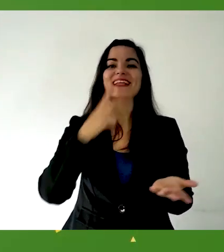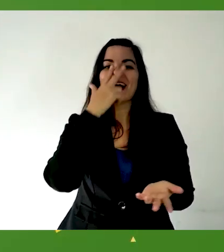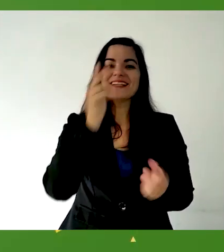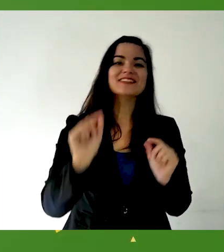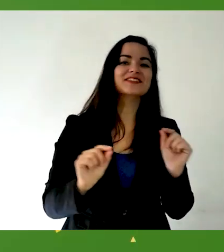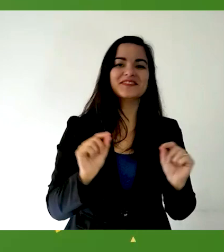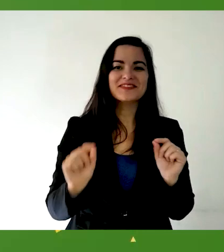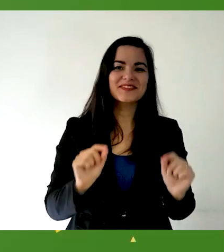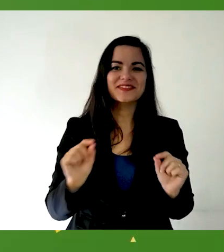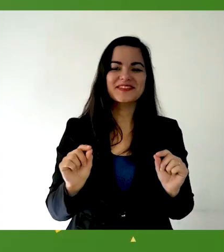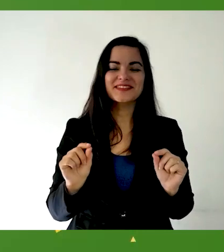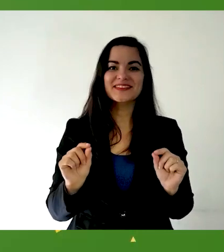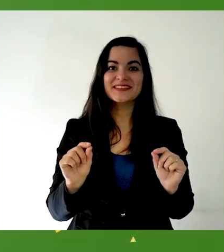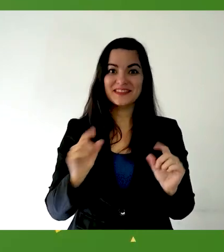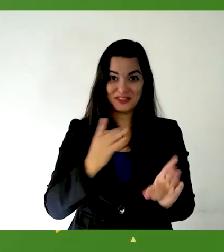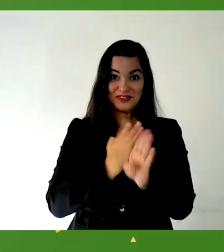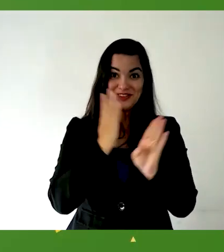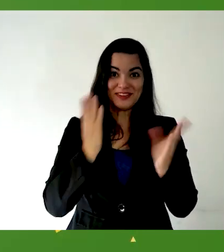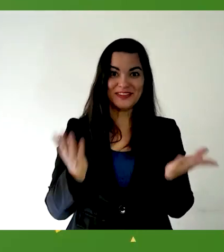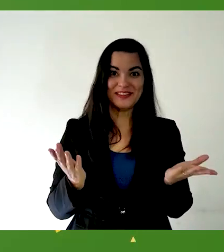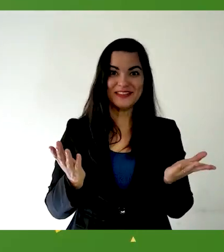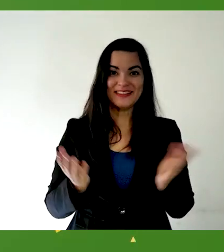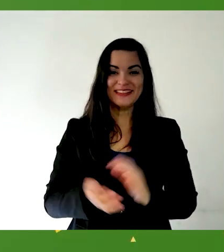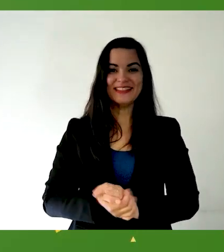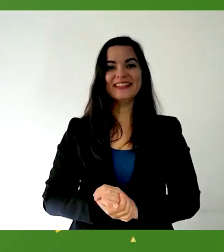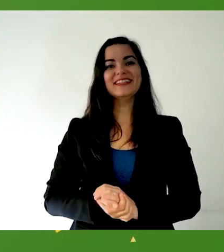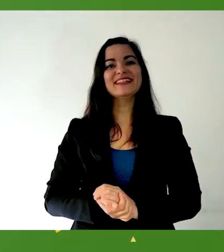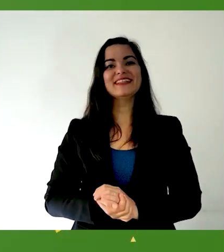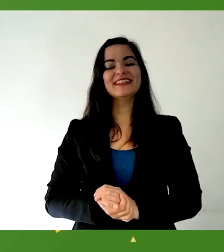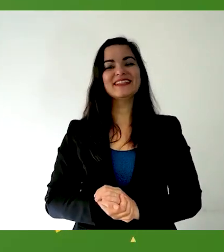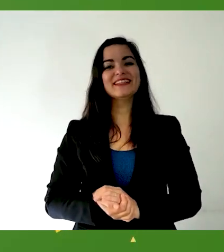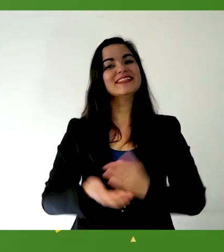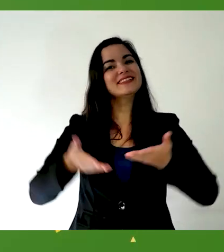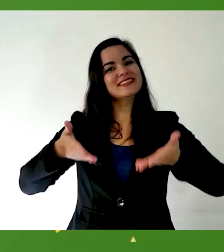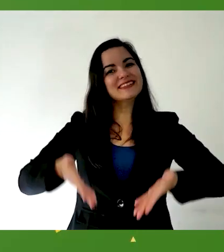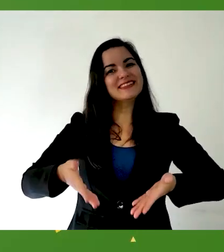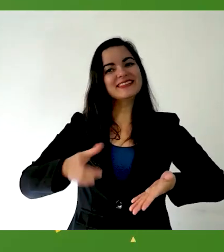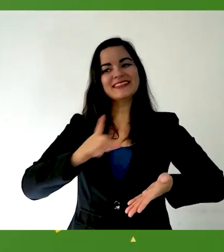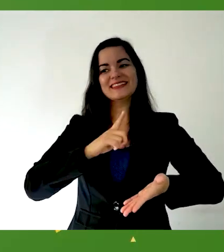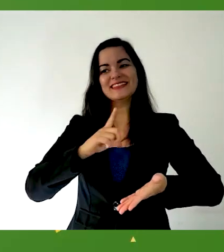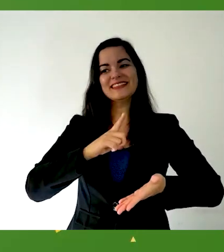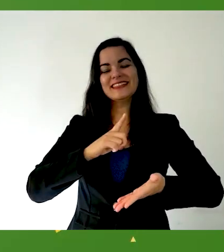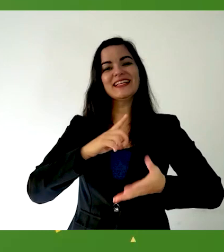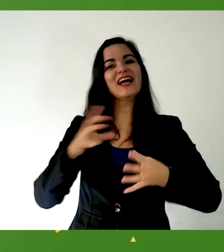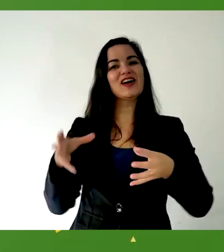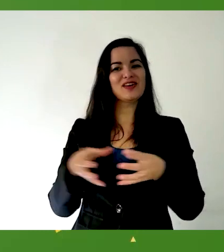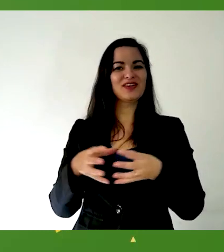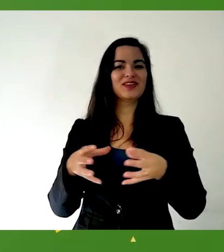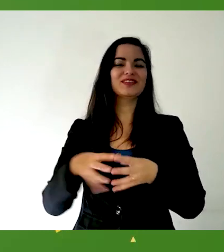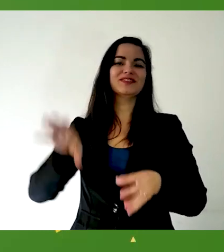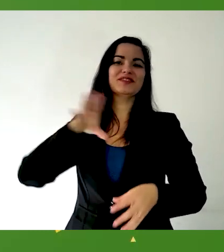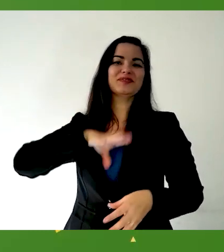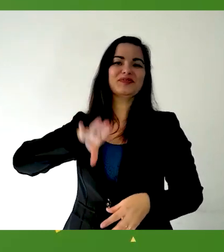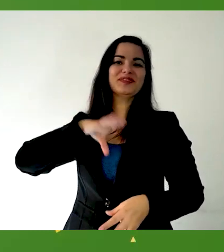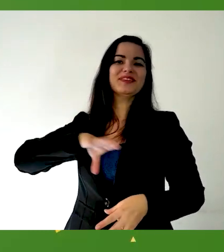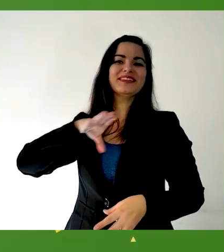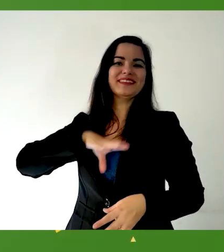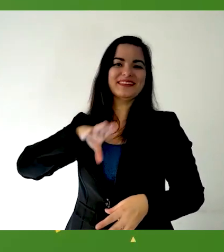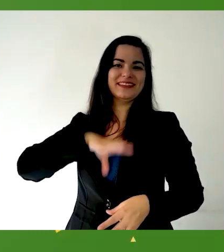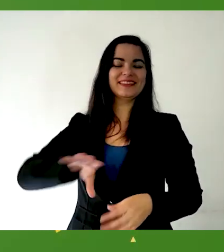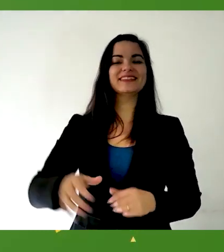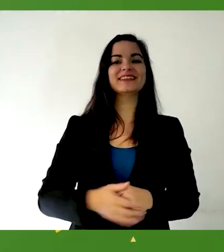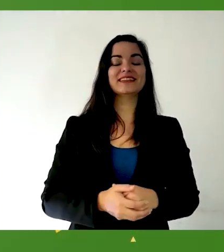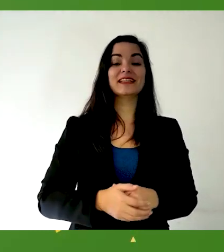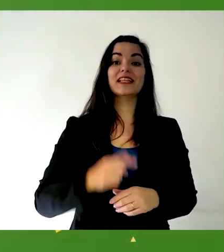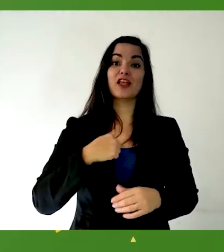acha? Já descobriu? Aqui nós temos os portugueses.